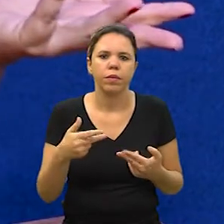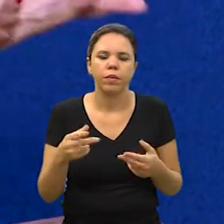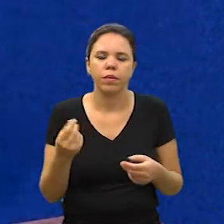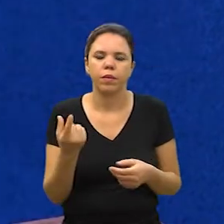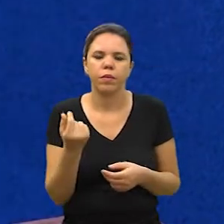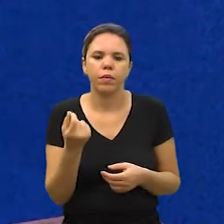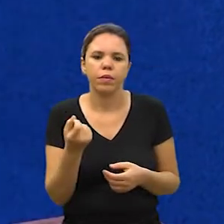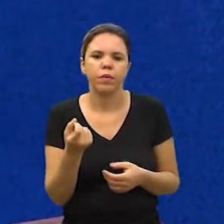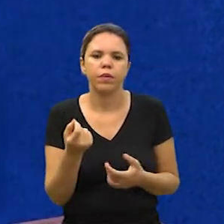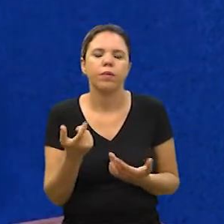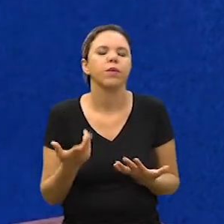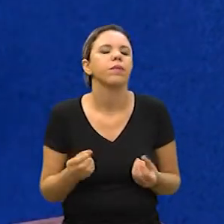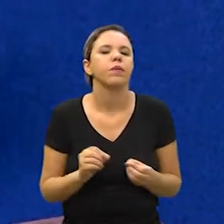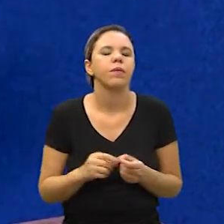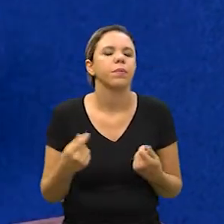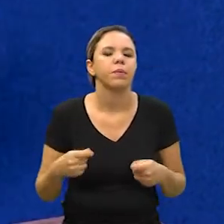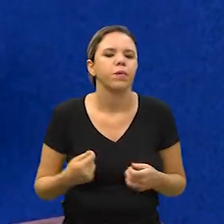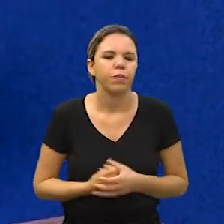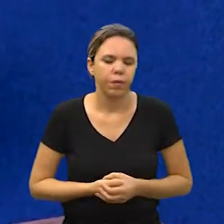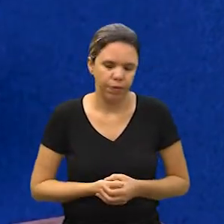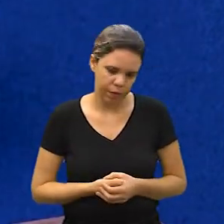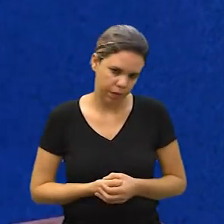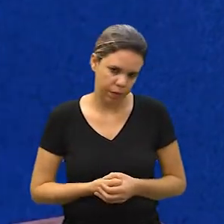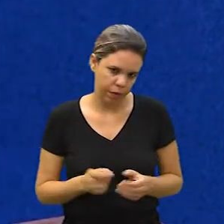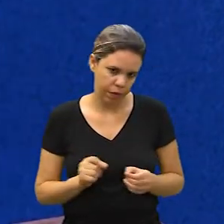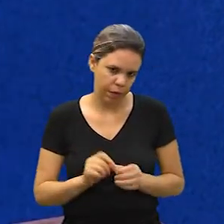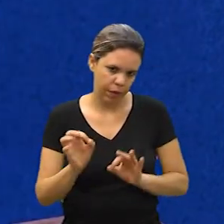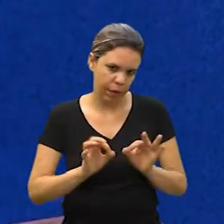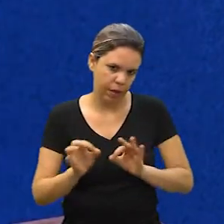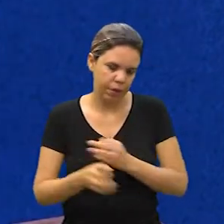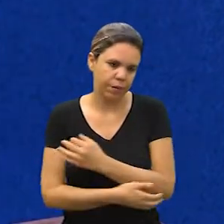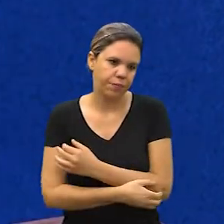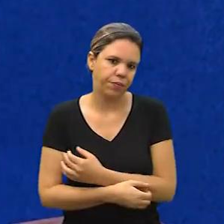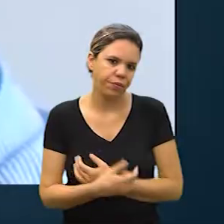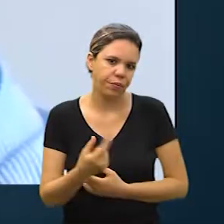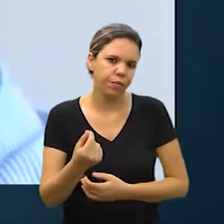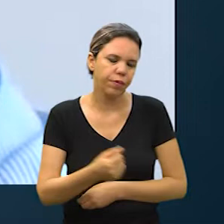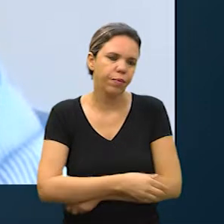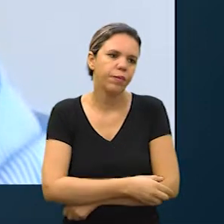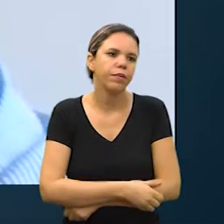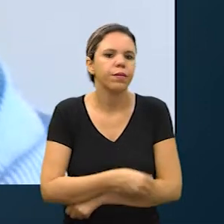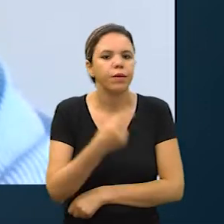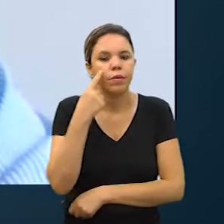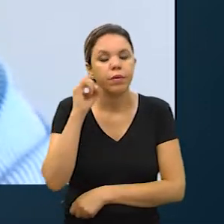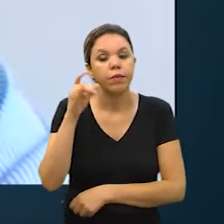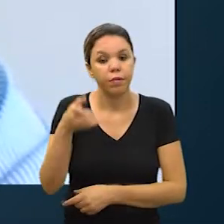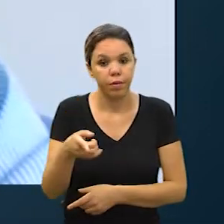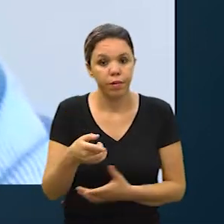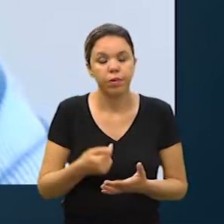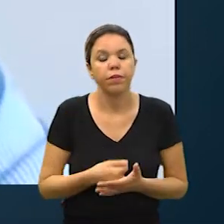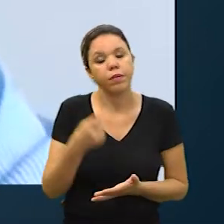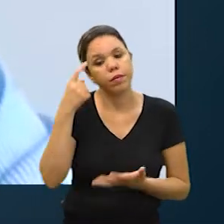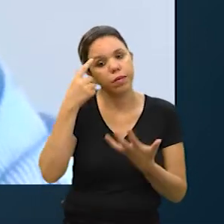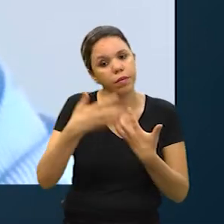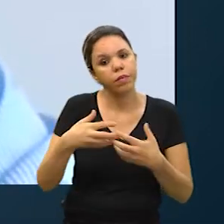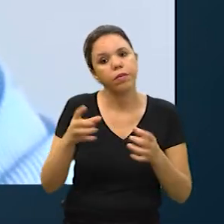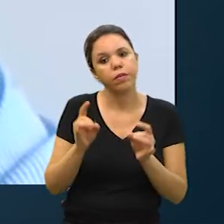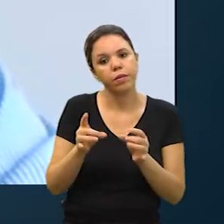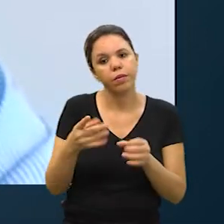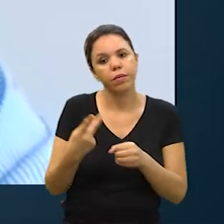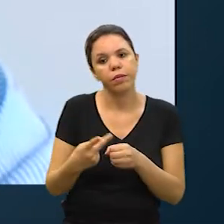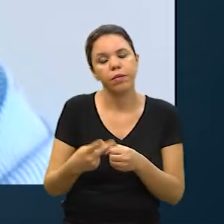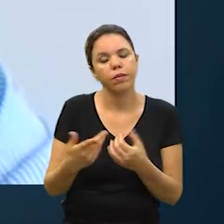outras moedas. Como é preciso fazer o planejamento financeiro? Veja bem, se você está pensando em vender